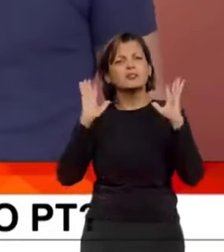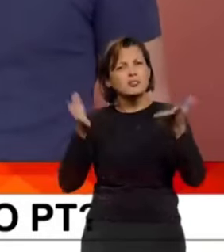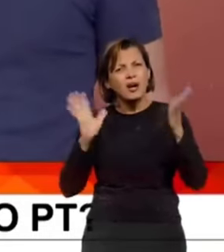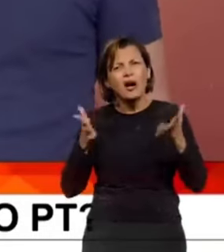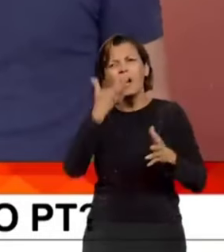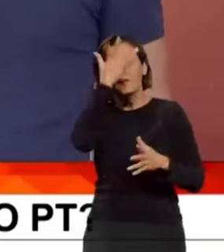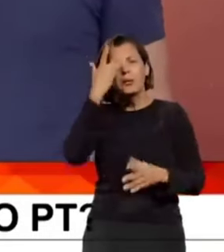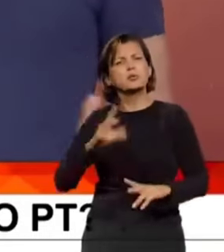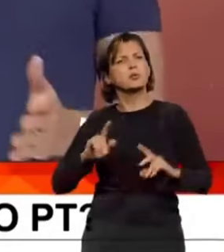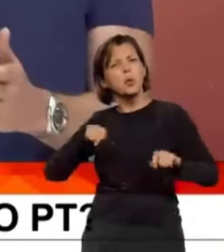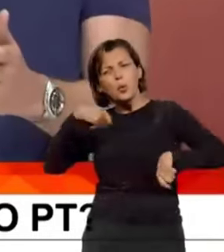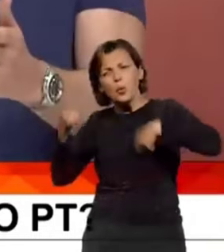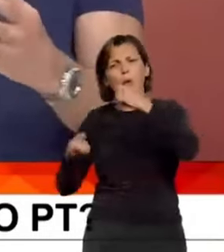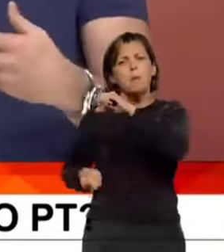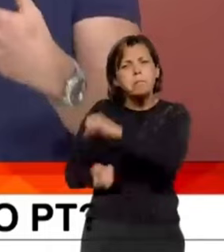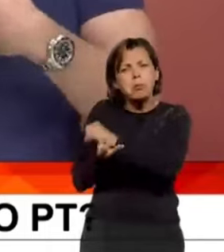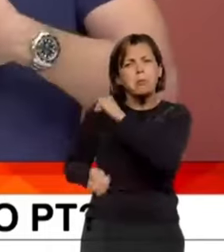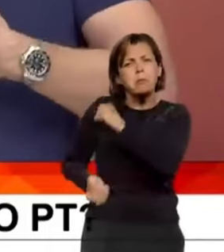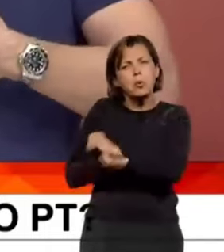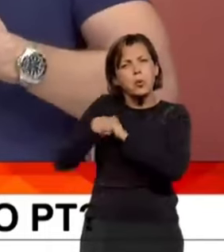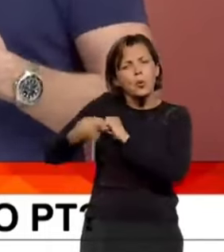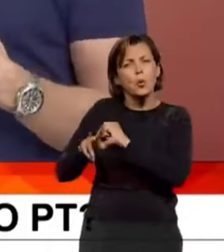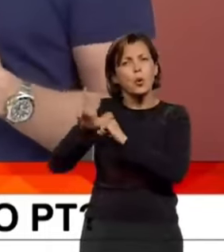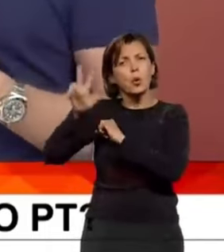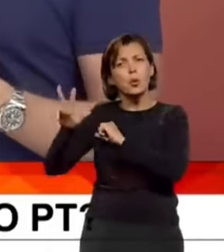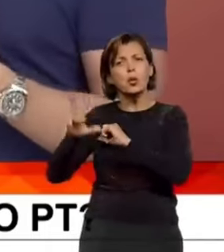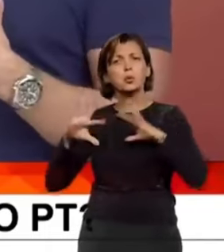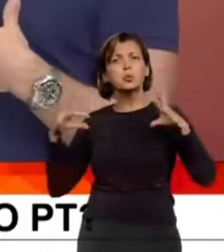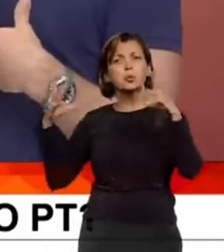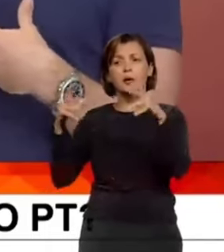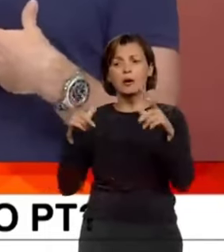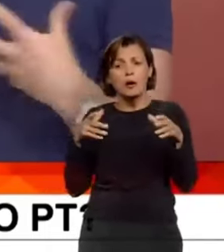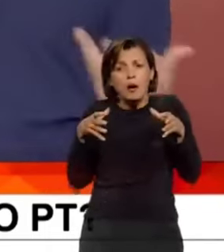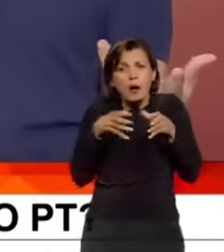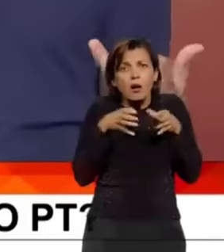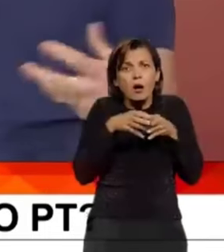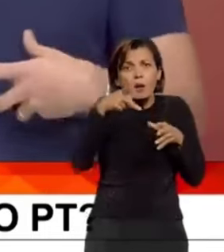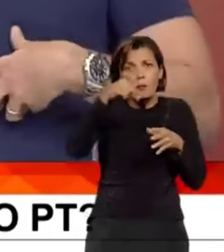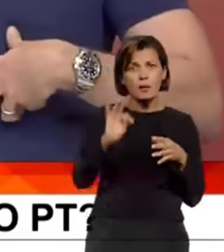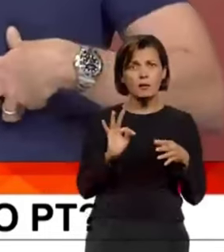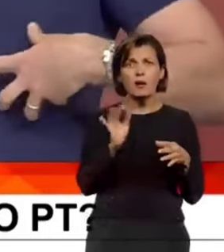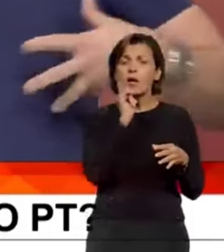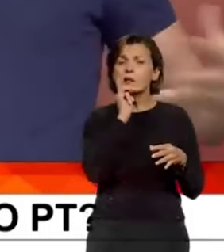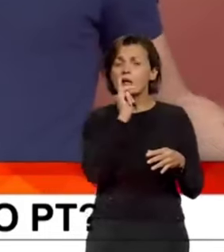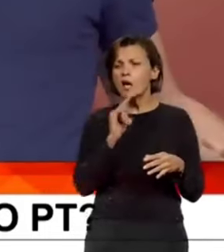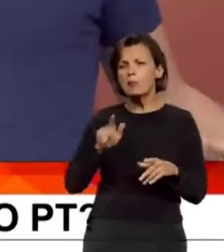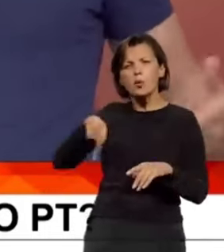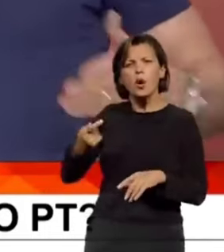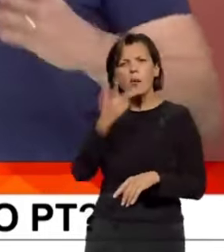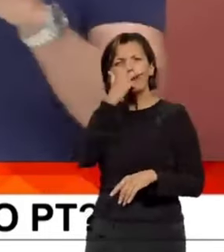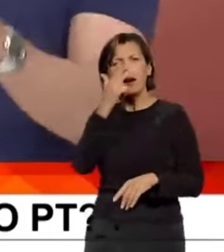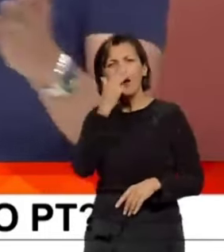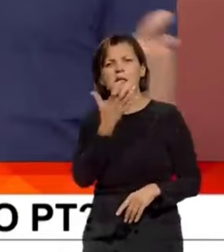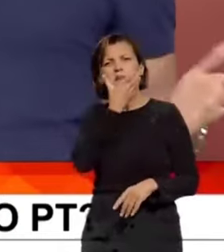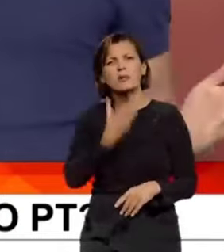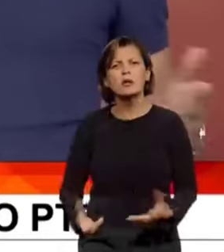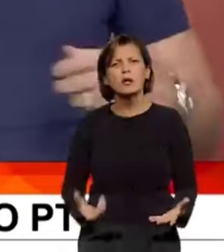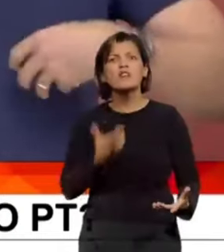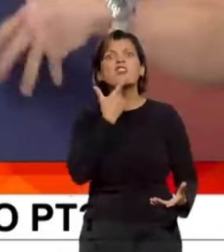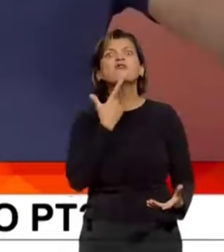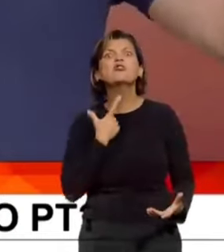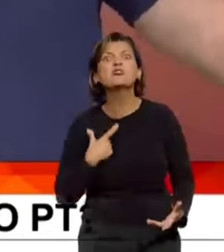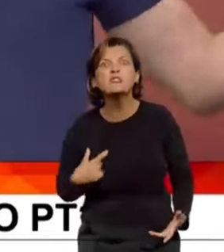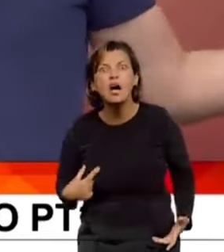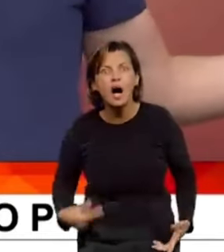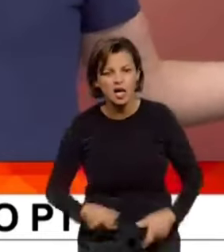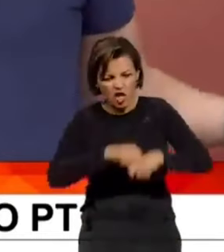Papai Noel da aqui que dá vontade como cidadão não como candidato na como cidadão à vontade de rasgar a roupa correndo na